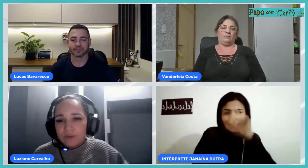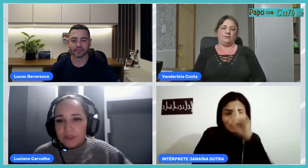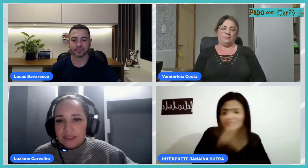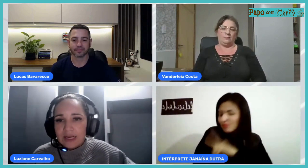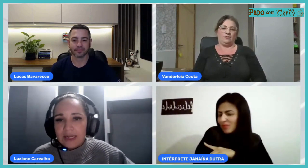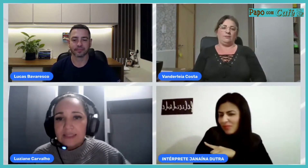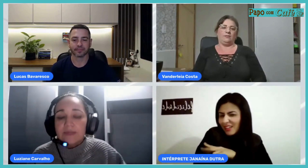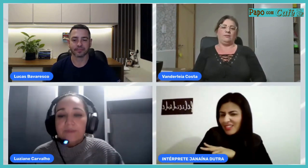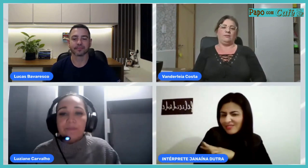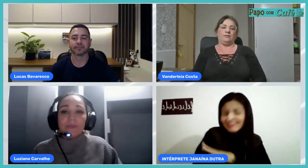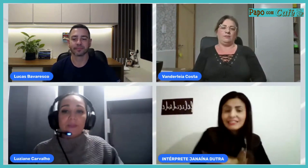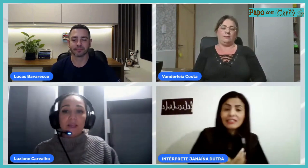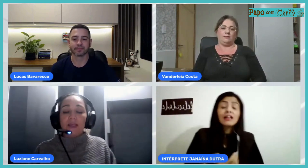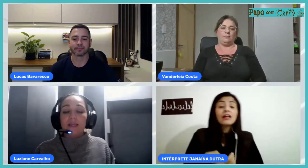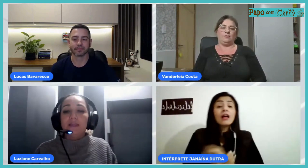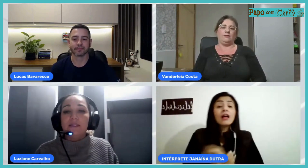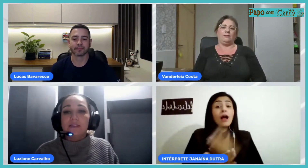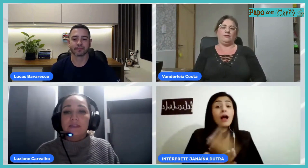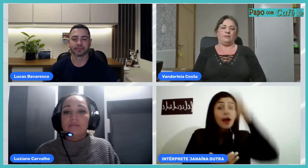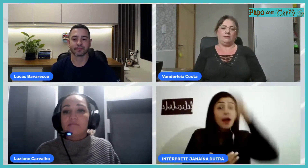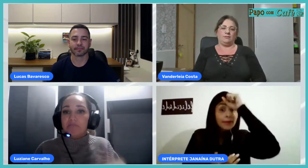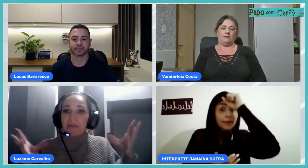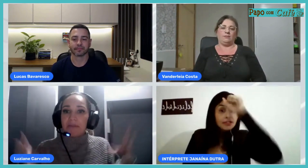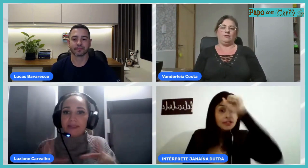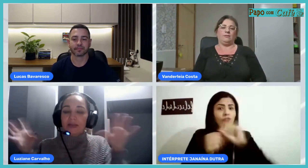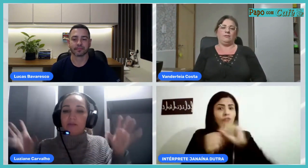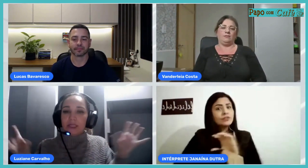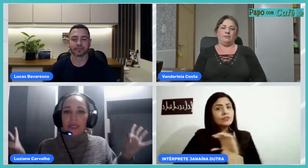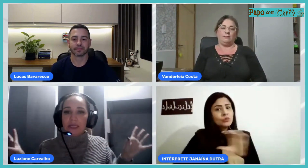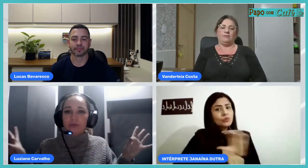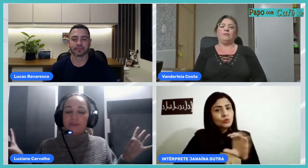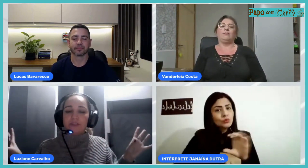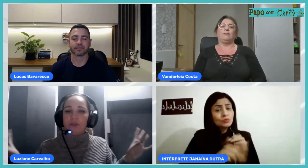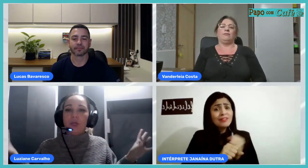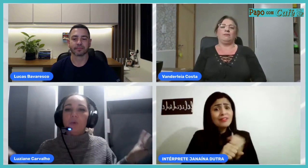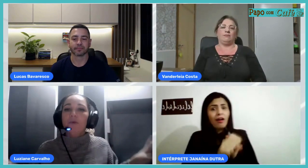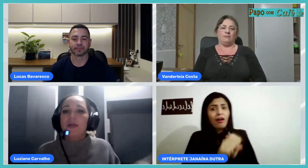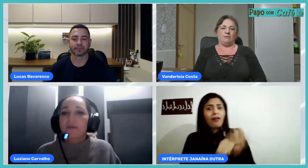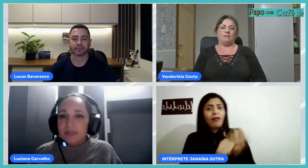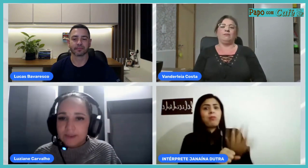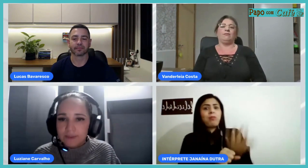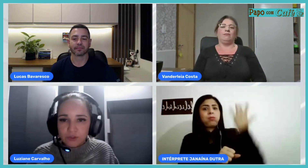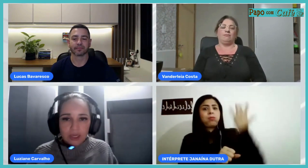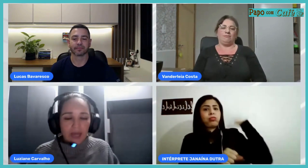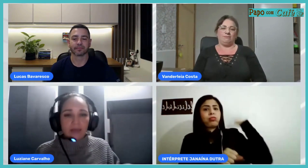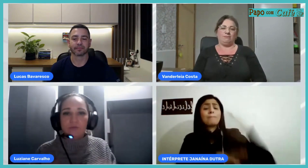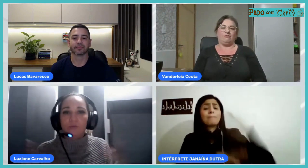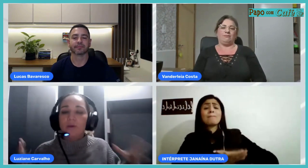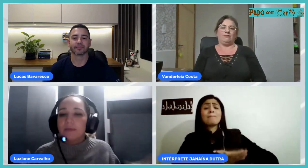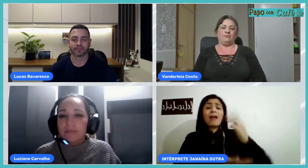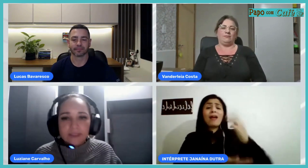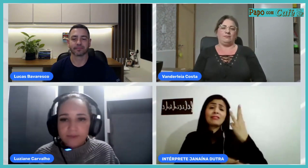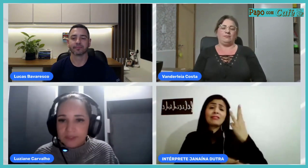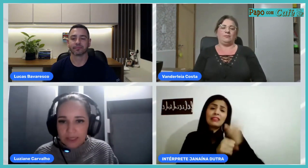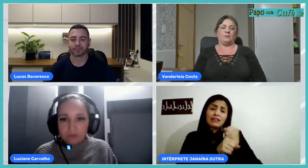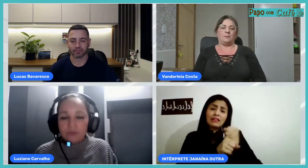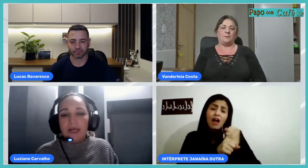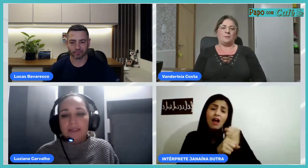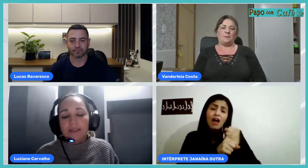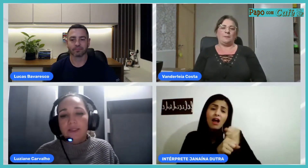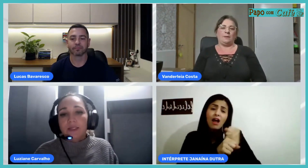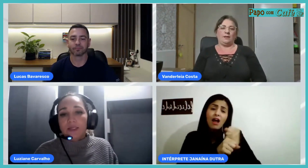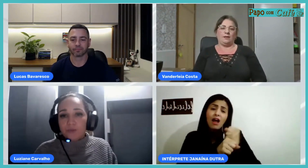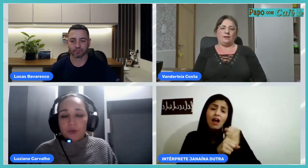30 anos atrás, que eles aprenderam aquele cursinho e nunca mais praticaram, nunca mais